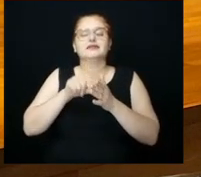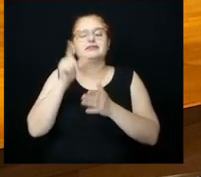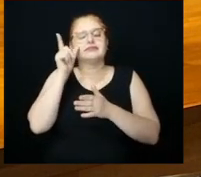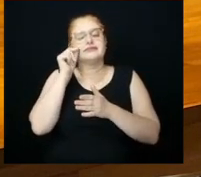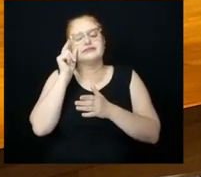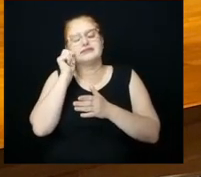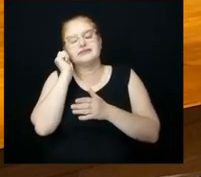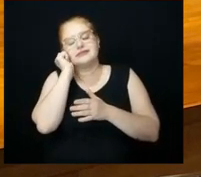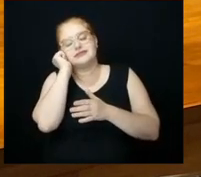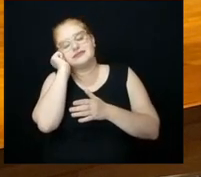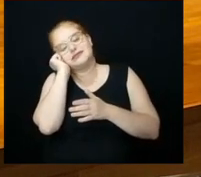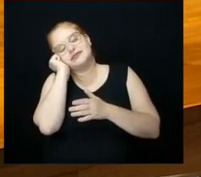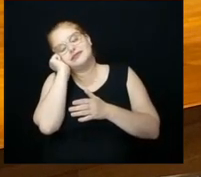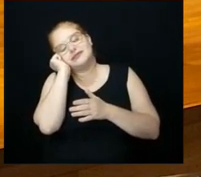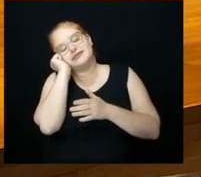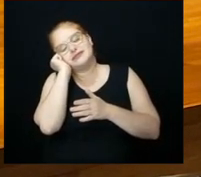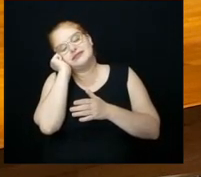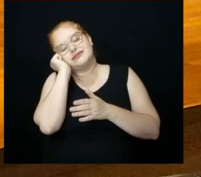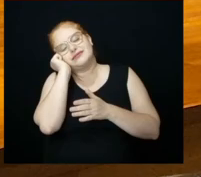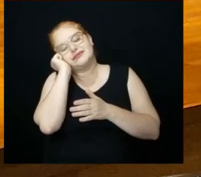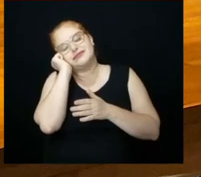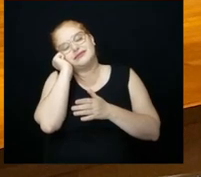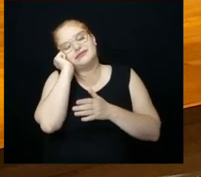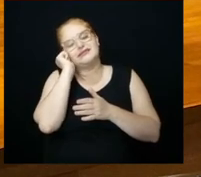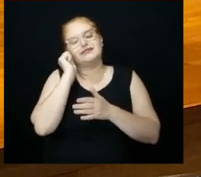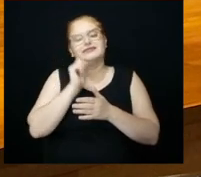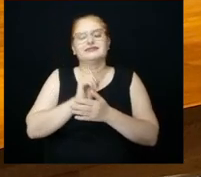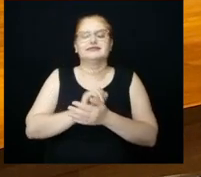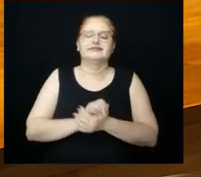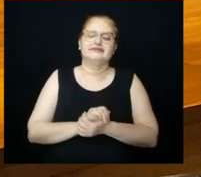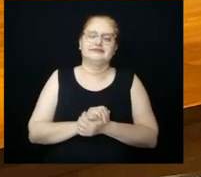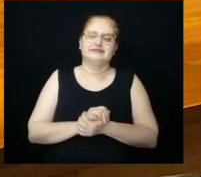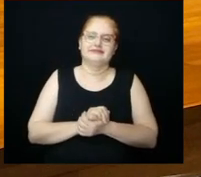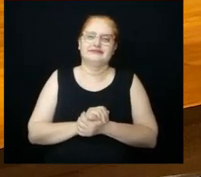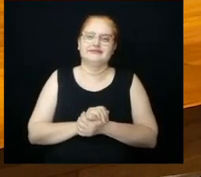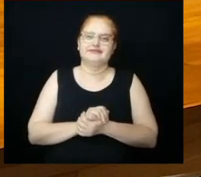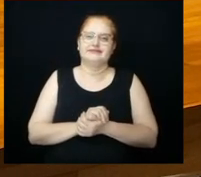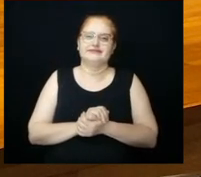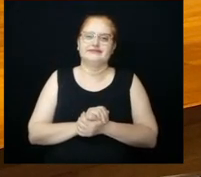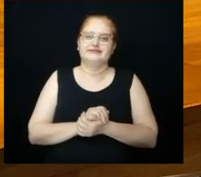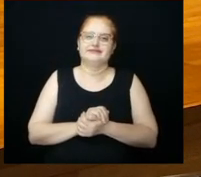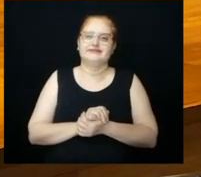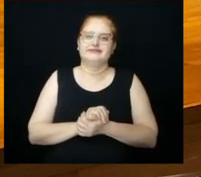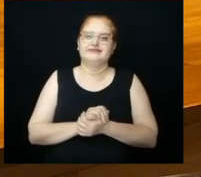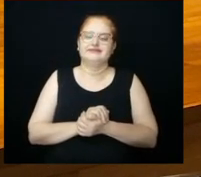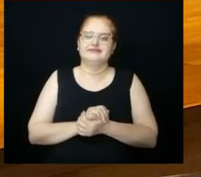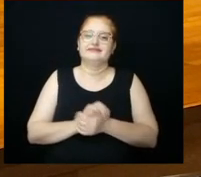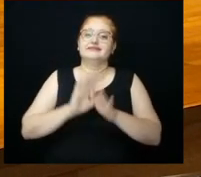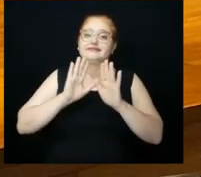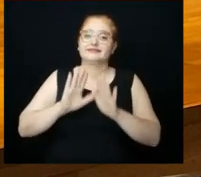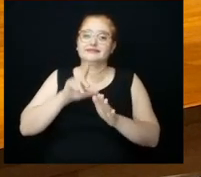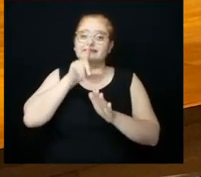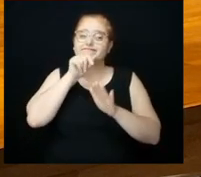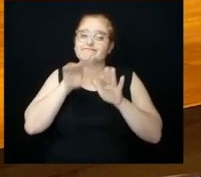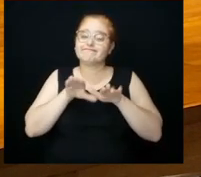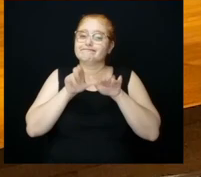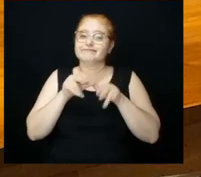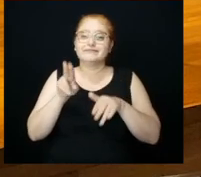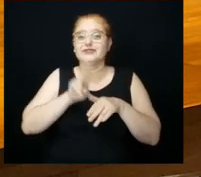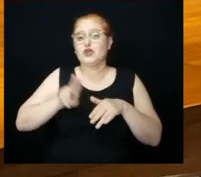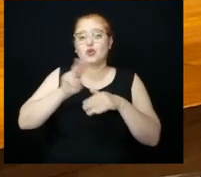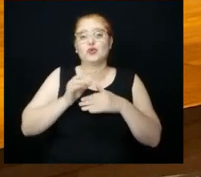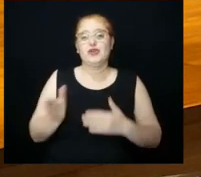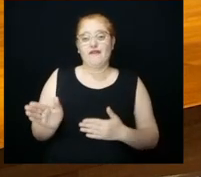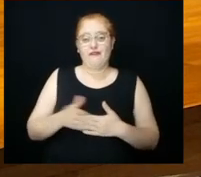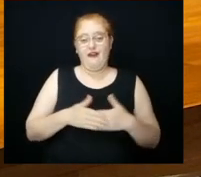devagarinho, encostados na xuxa das mamãs. Só que as rolas não usam fraldas,